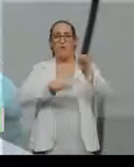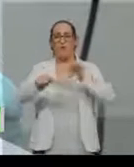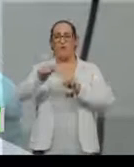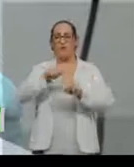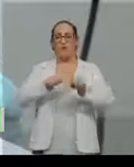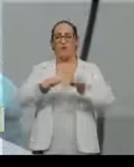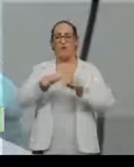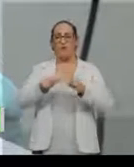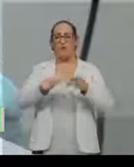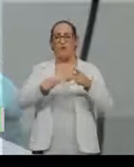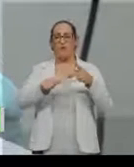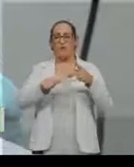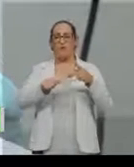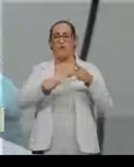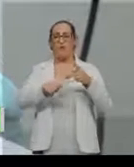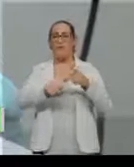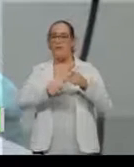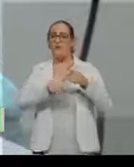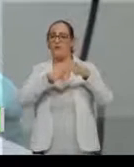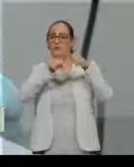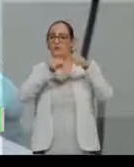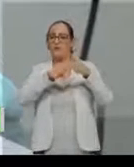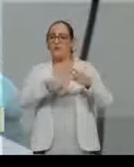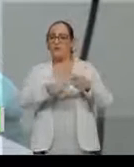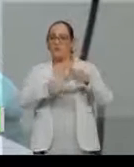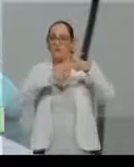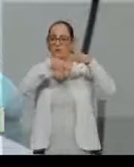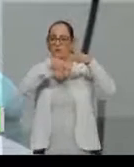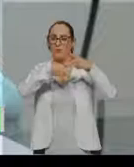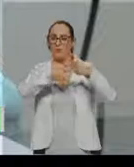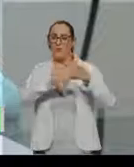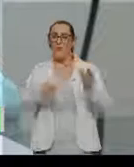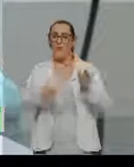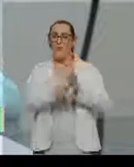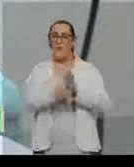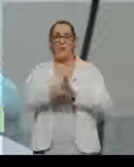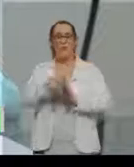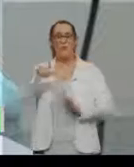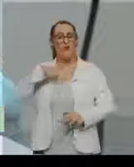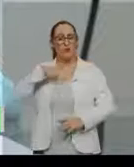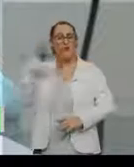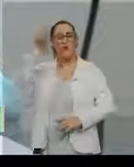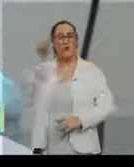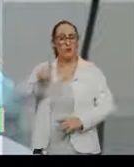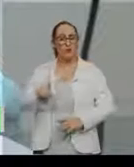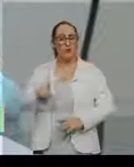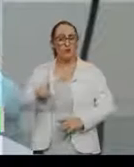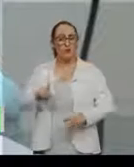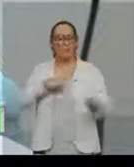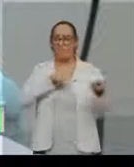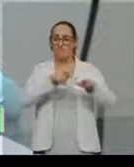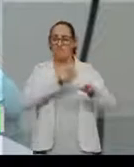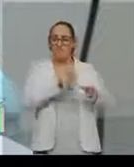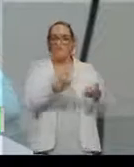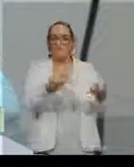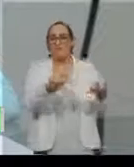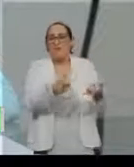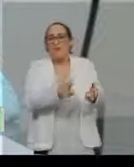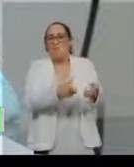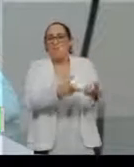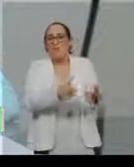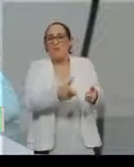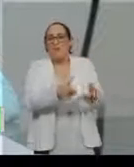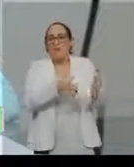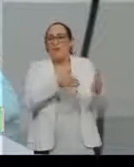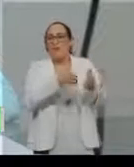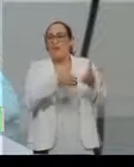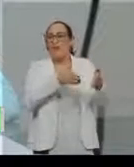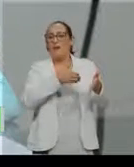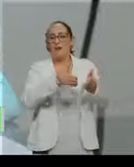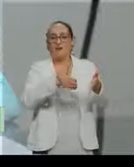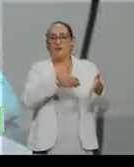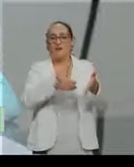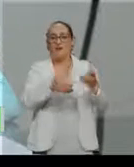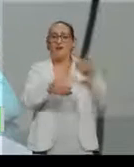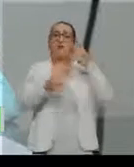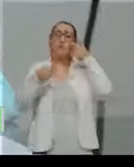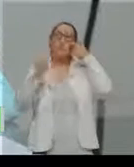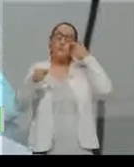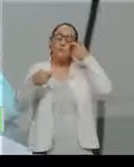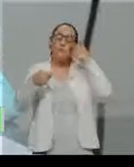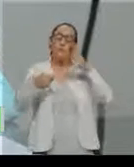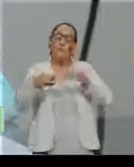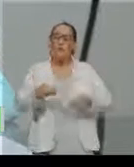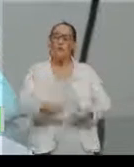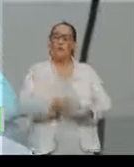série de direitos que são negados aos trabalhadores, né, e que é preciso fazer com que eles sejam, né,